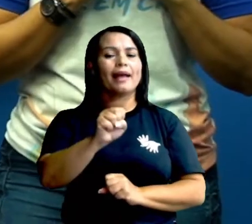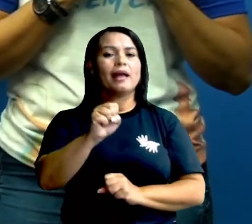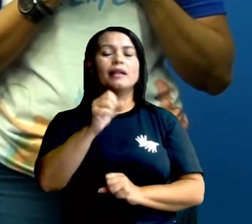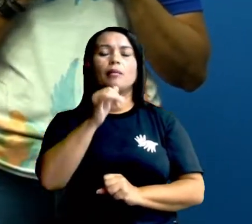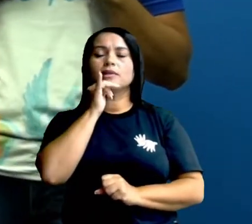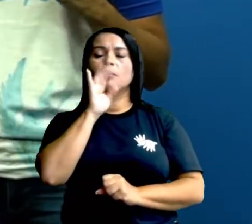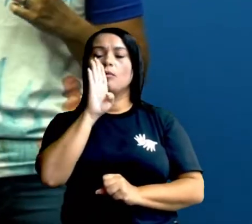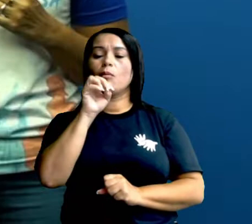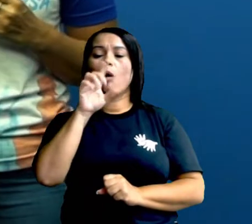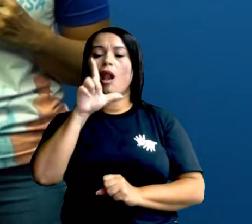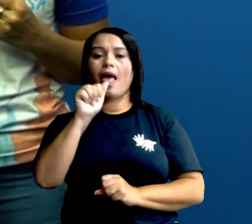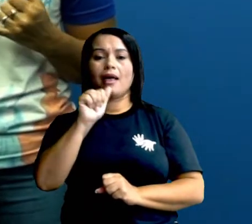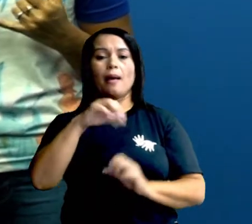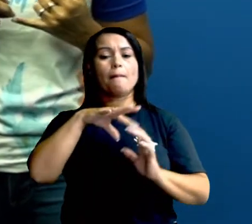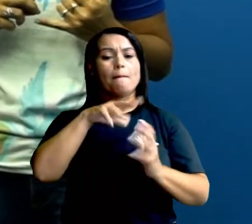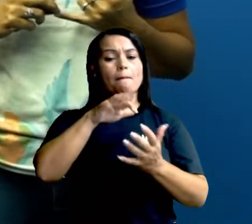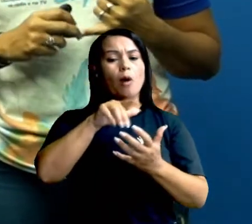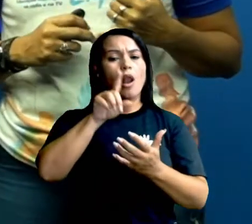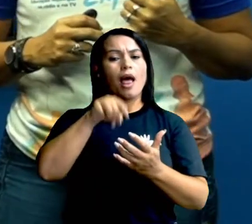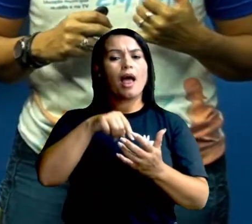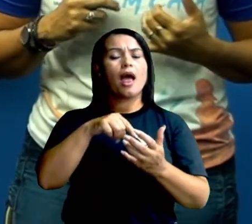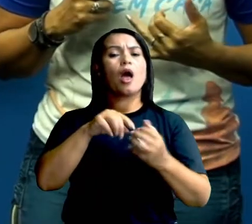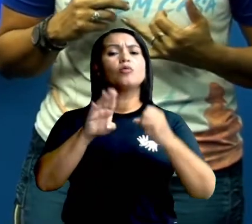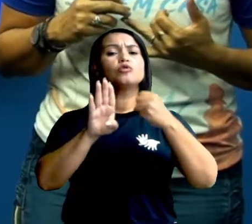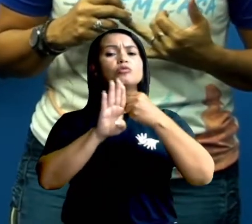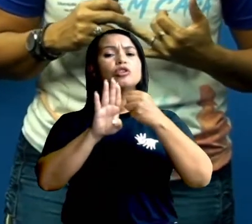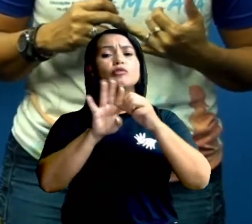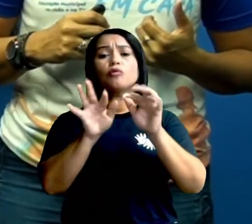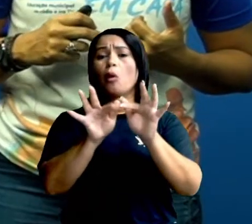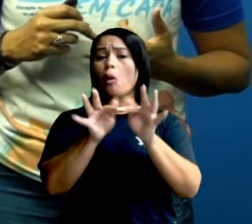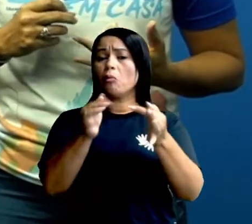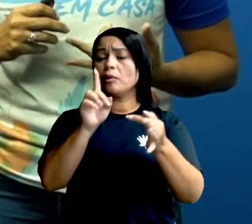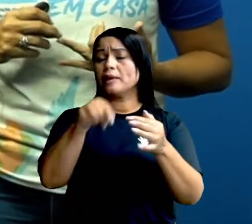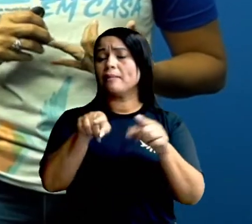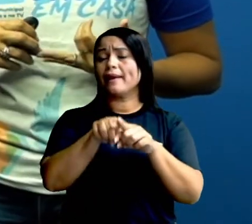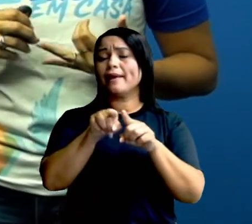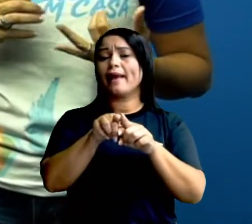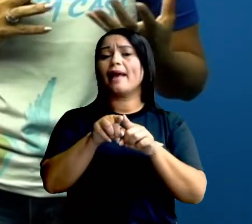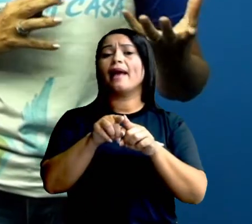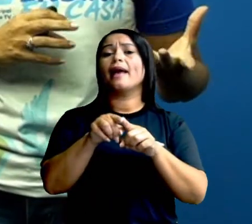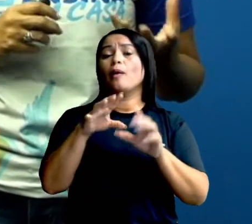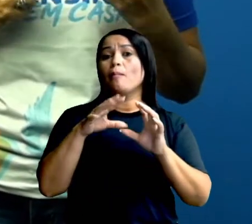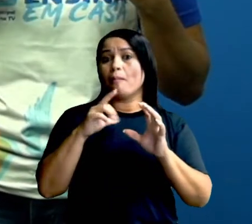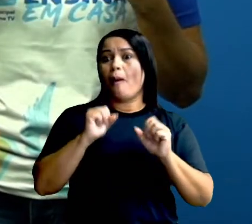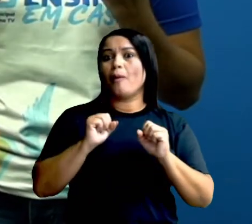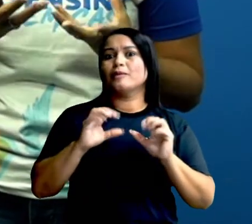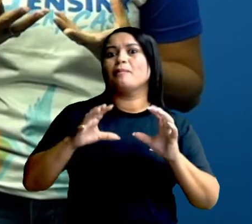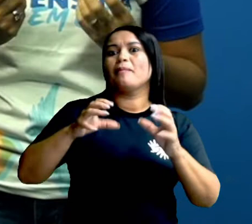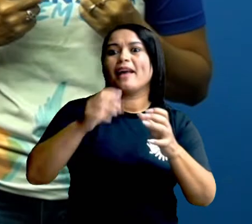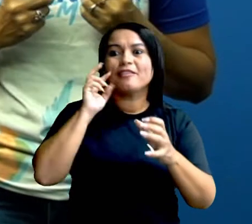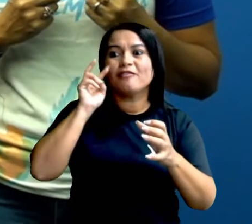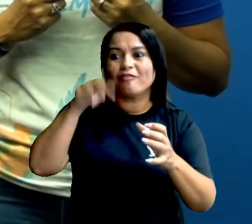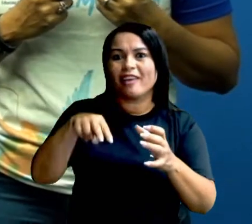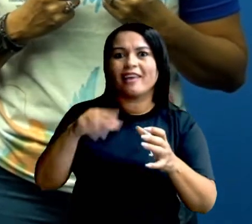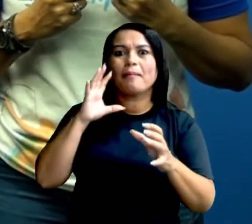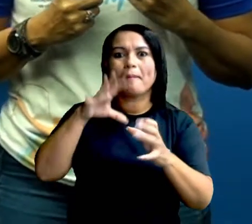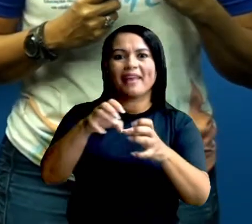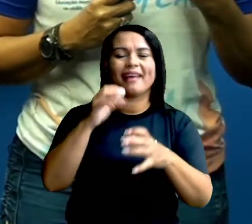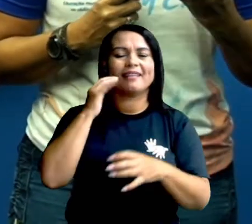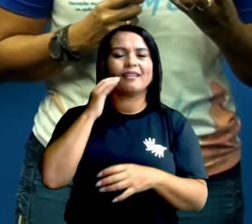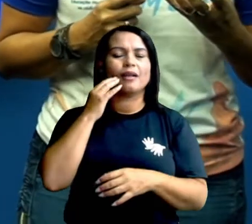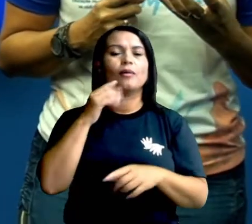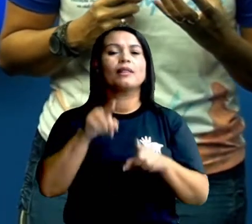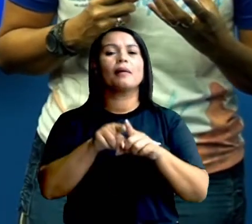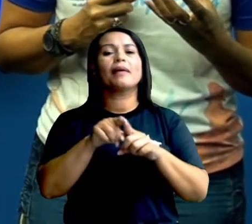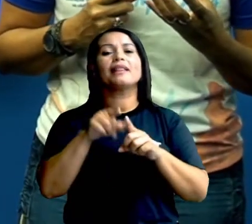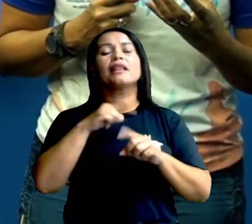Bola, tá? É um substantivo comum e também é concreto, porque a gente pode pegar na bola, a gente vê a bola.